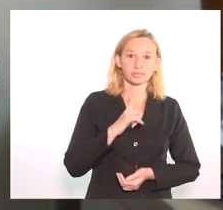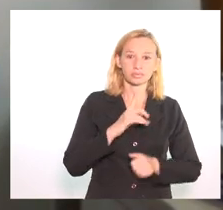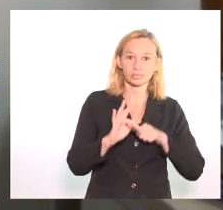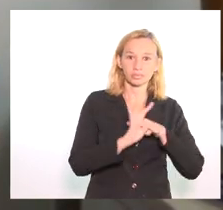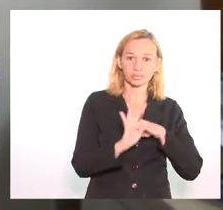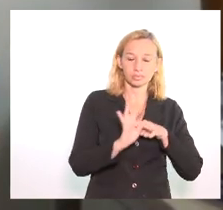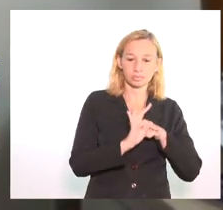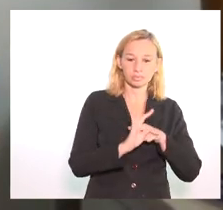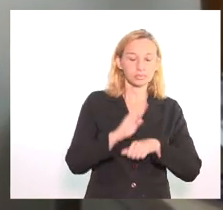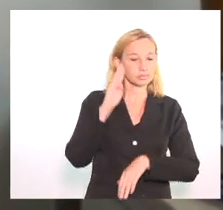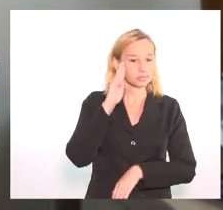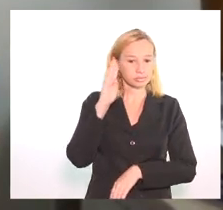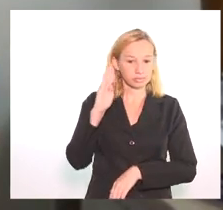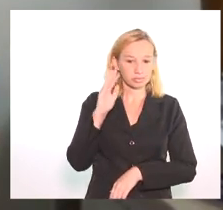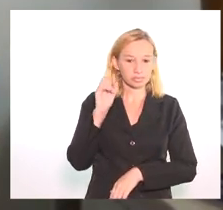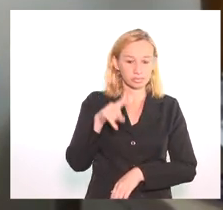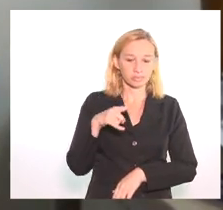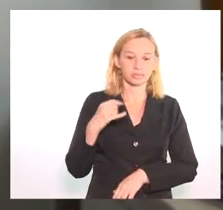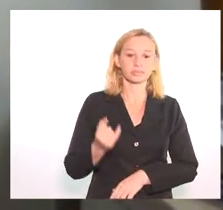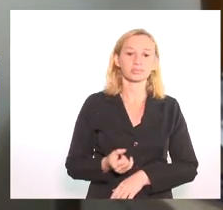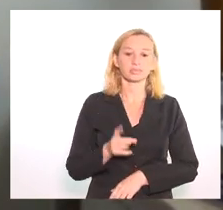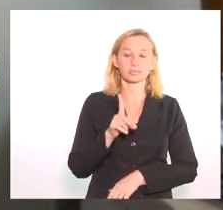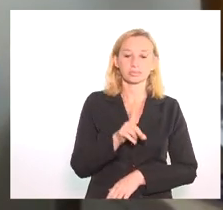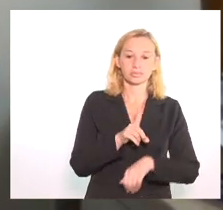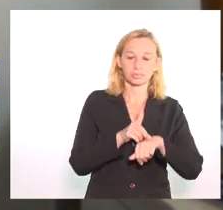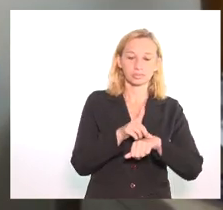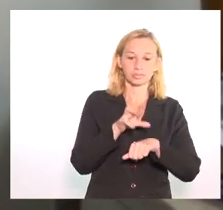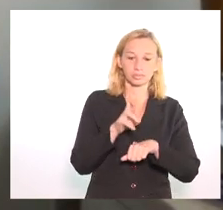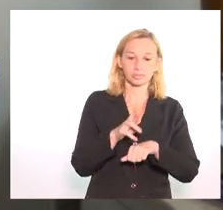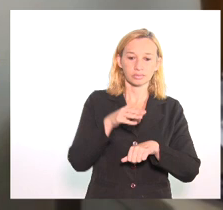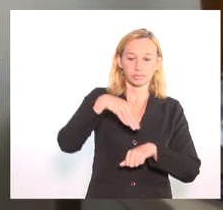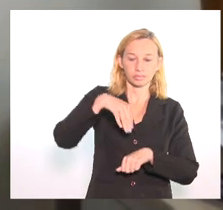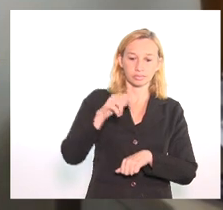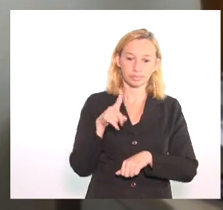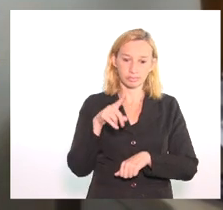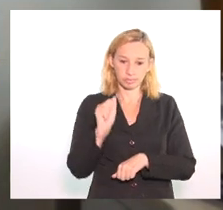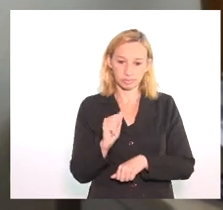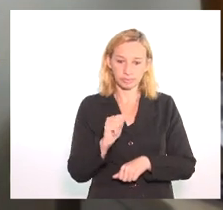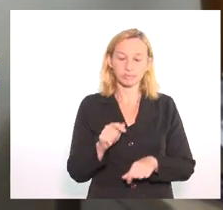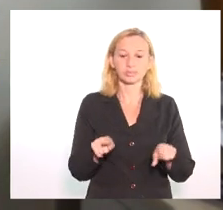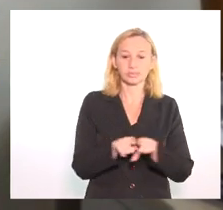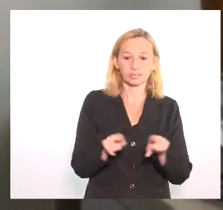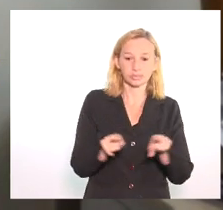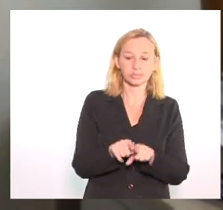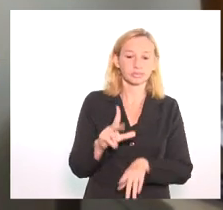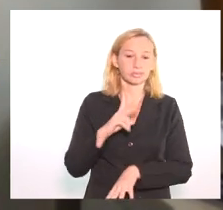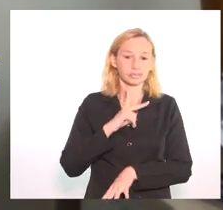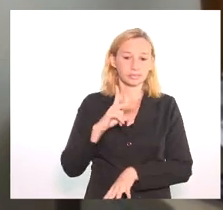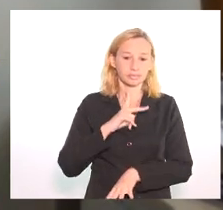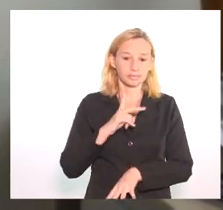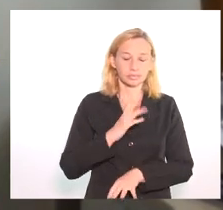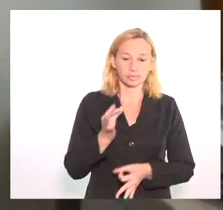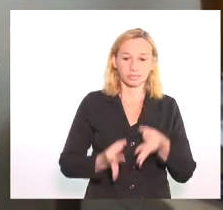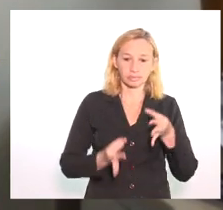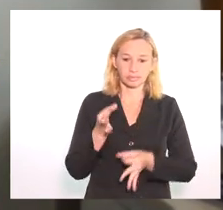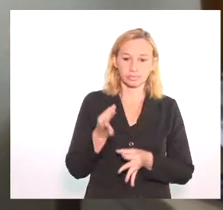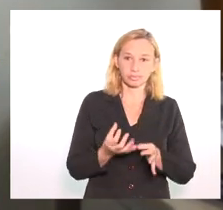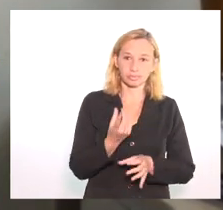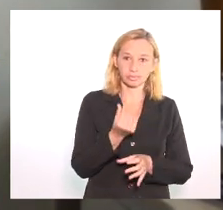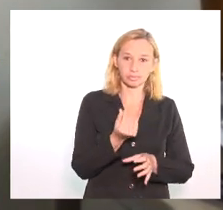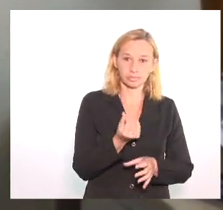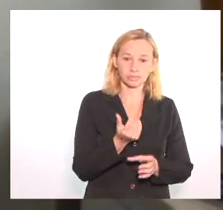grande especialista, que é a doutora Magda Chambriard, e do próprio Tribunal de Contas, que vai